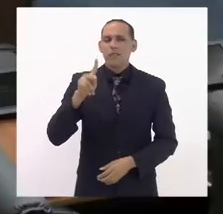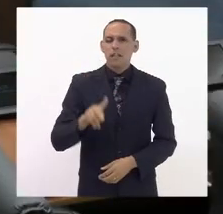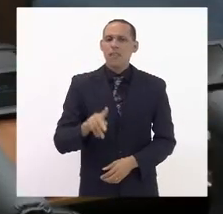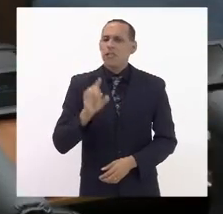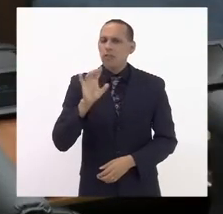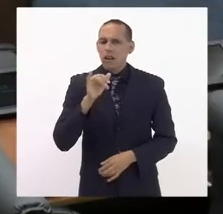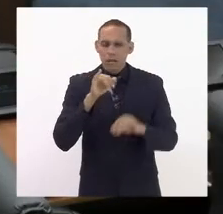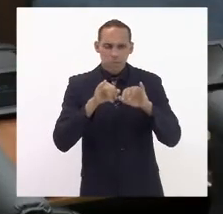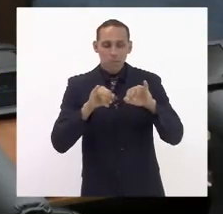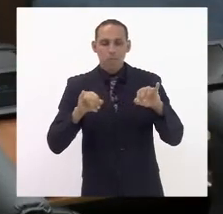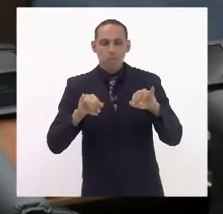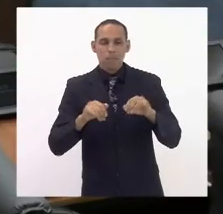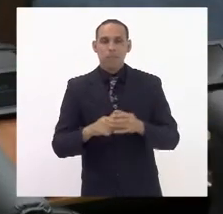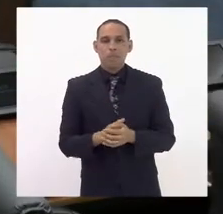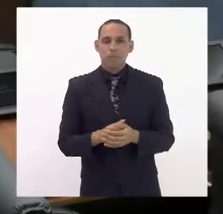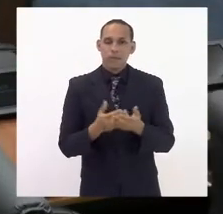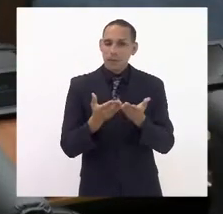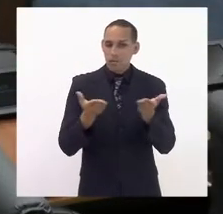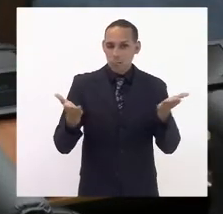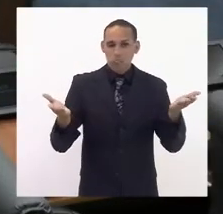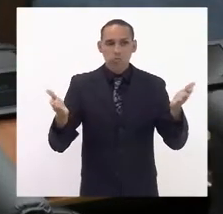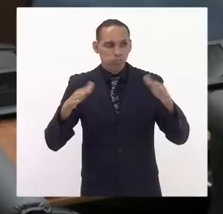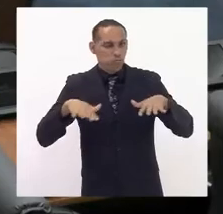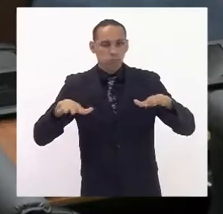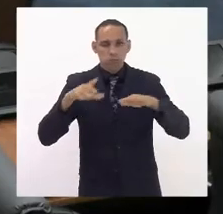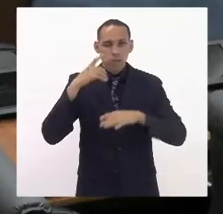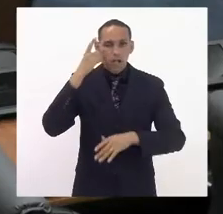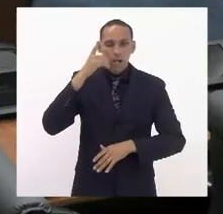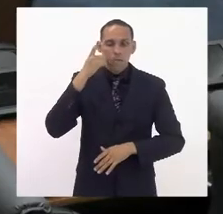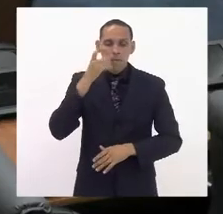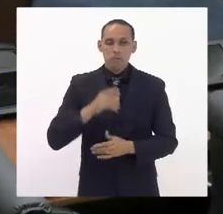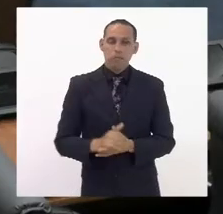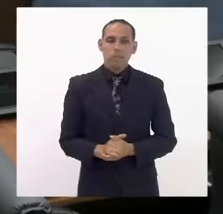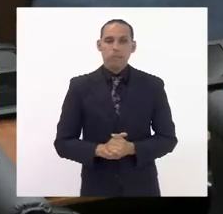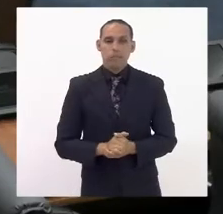para dizer aos senhores deputados que